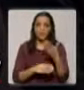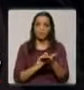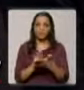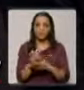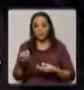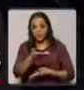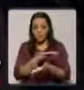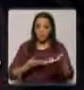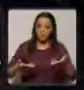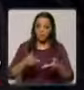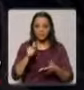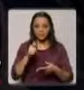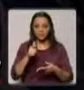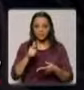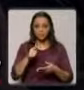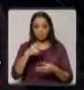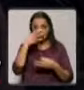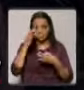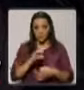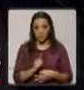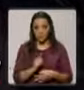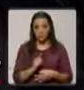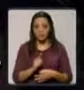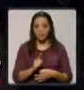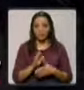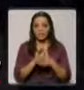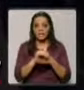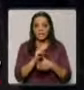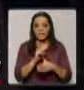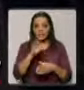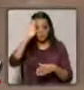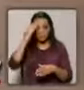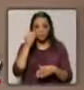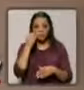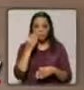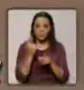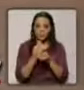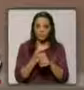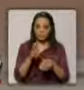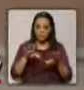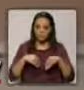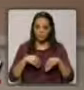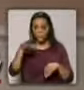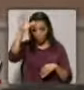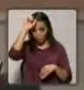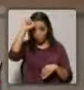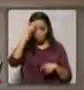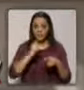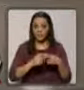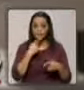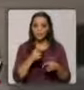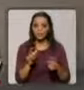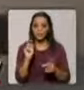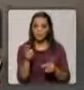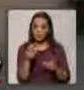ponta só que novas transformação dizem por isso e por outros números o cliente sistema vender e bater em um ano o governo grego já disse que o